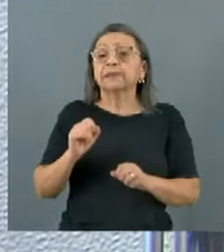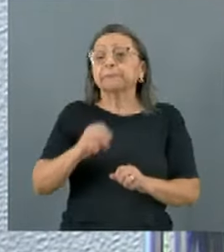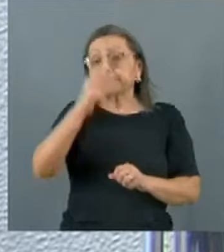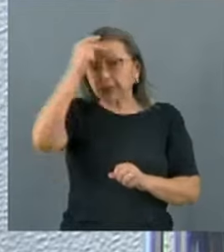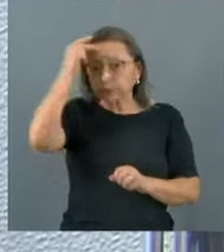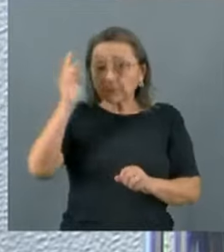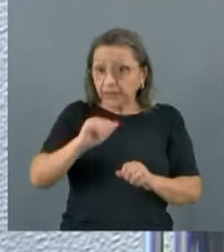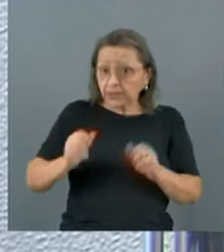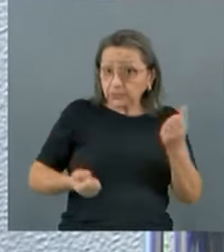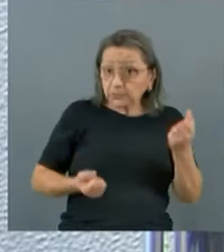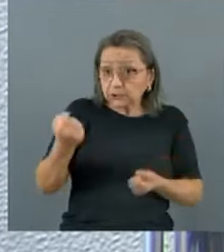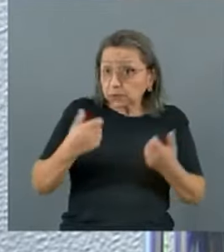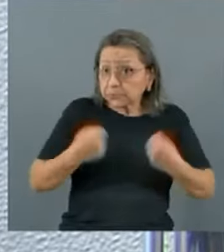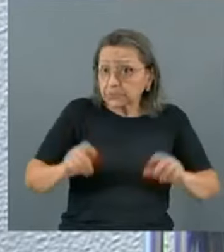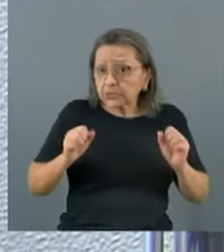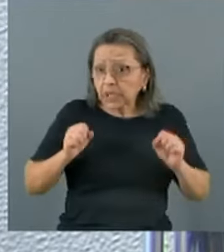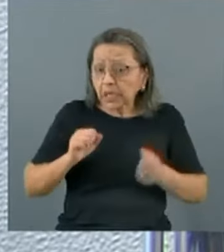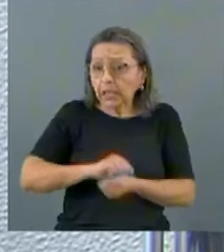de adaptação?